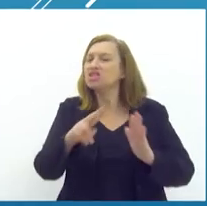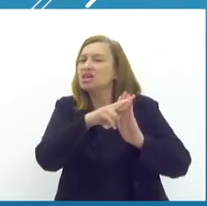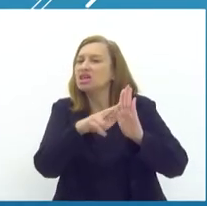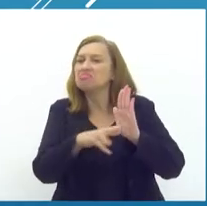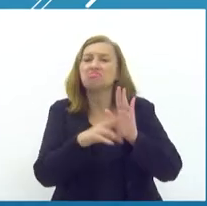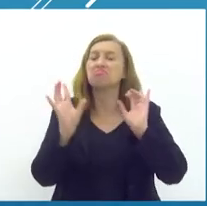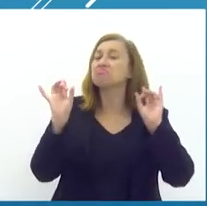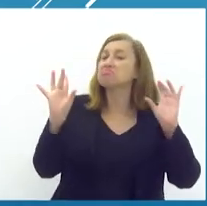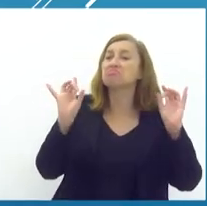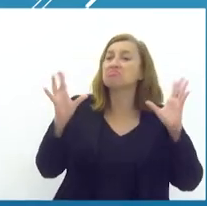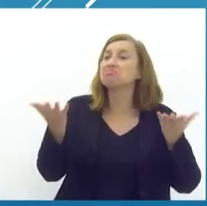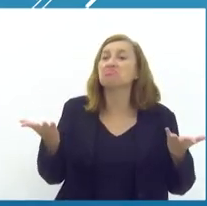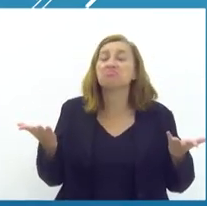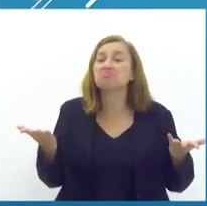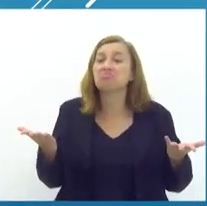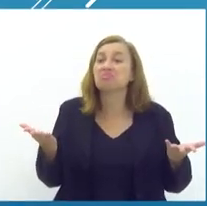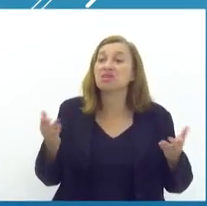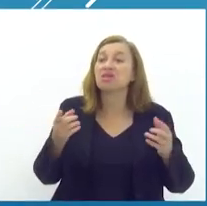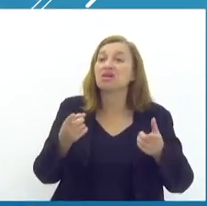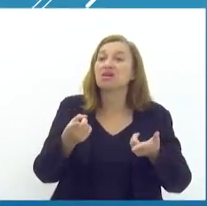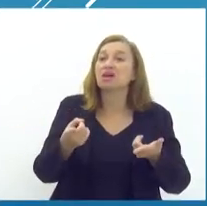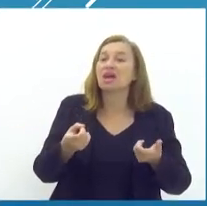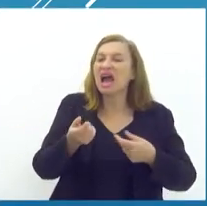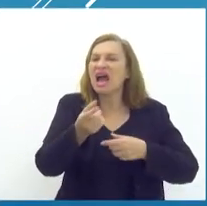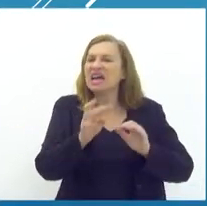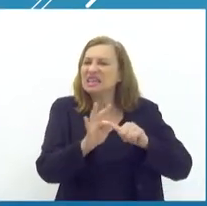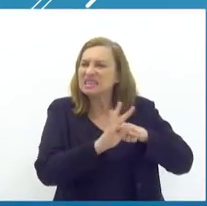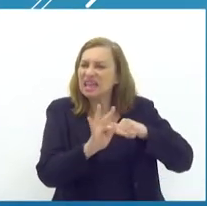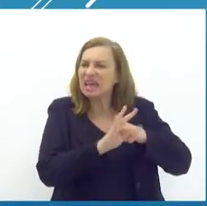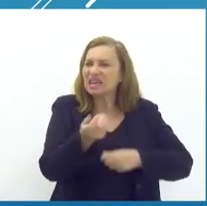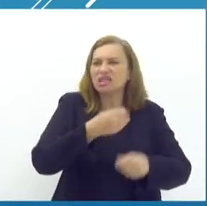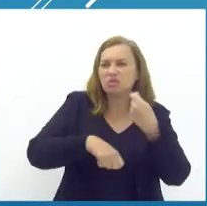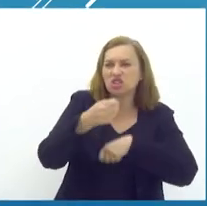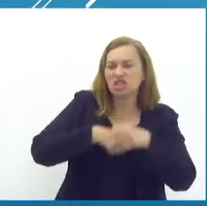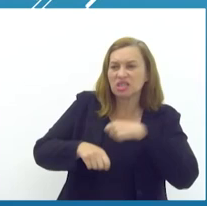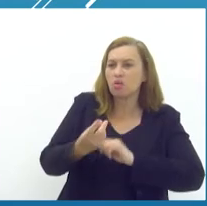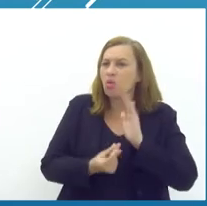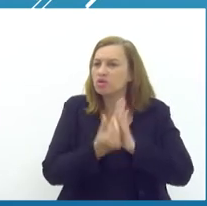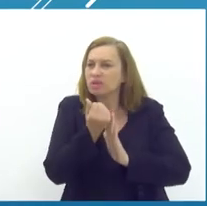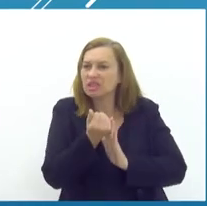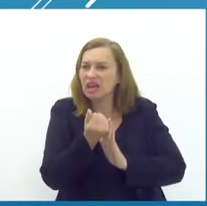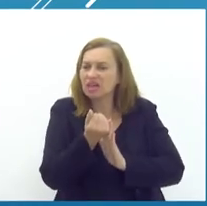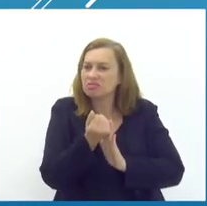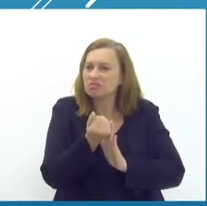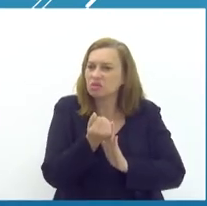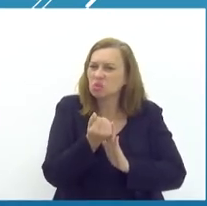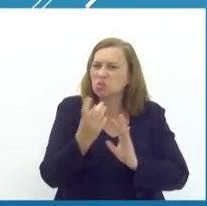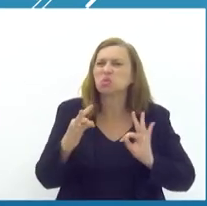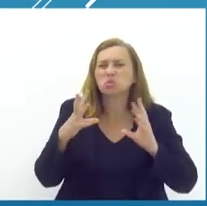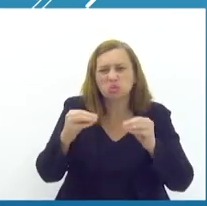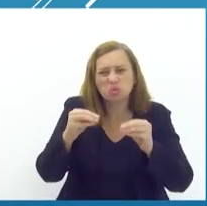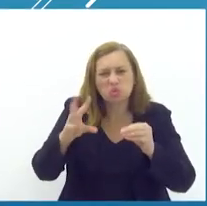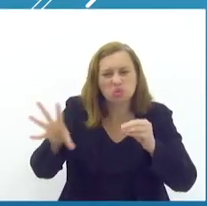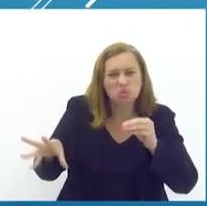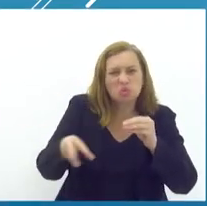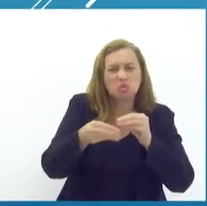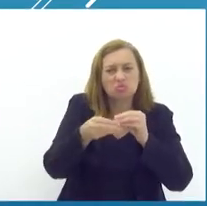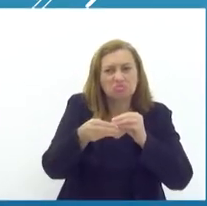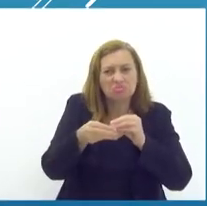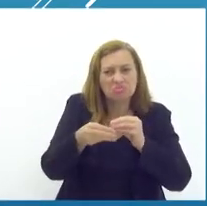especial administrativa orçamentária e financeira Opa com tudo isso